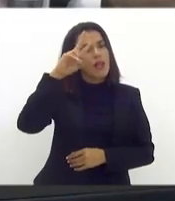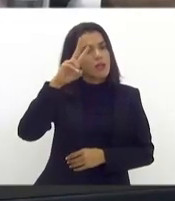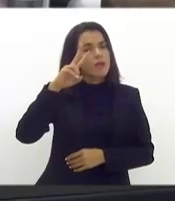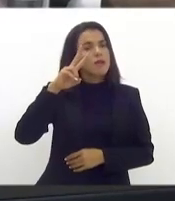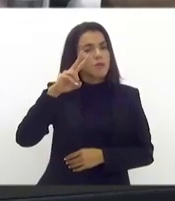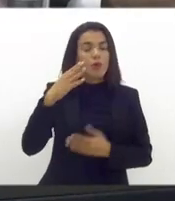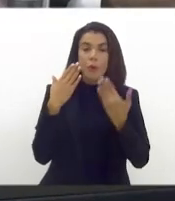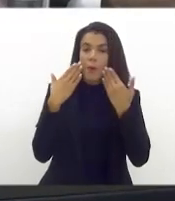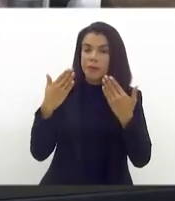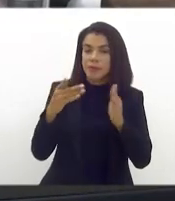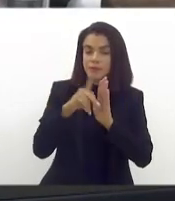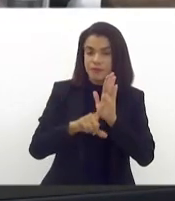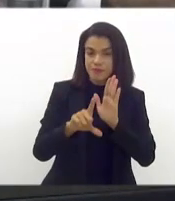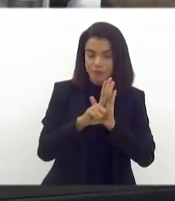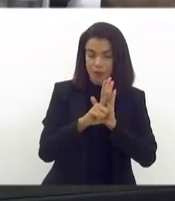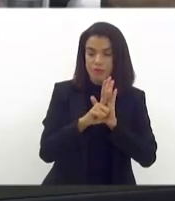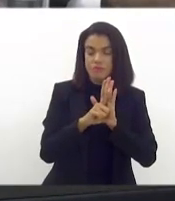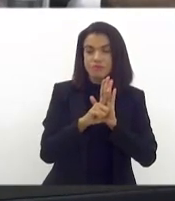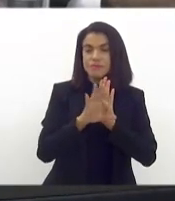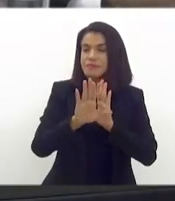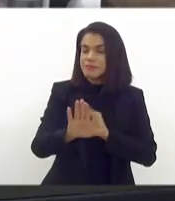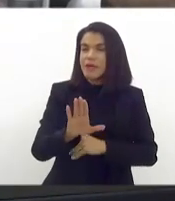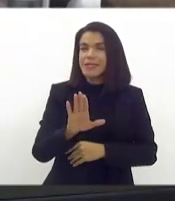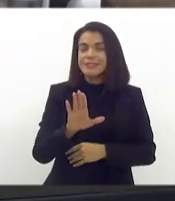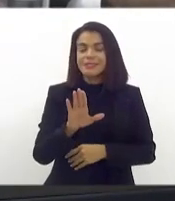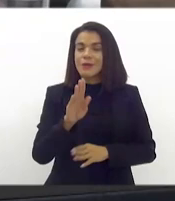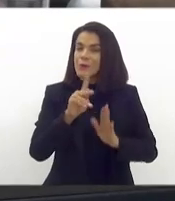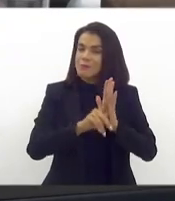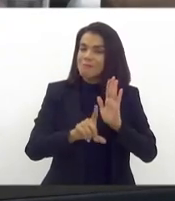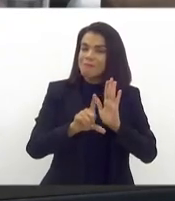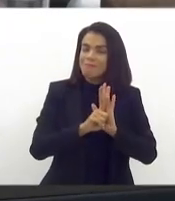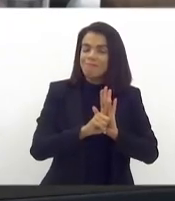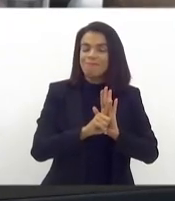eu apresentei outro projeto, mas era um que